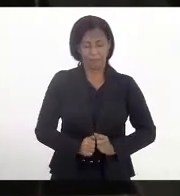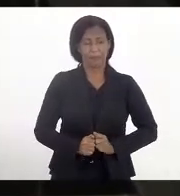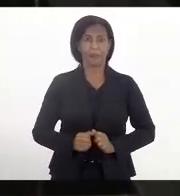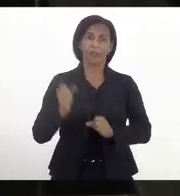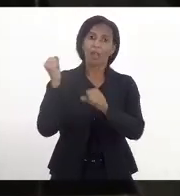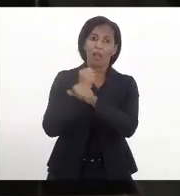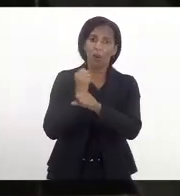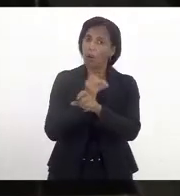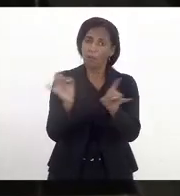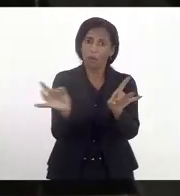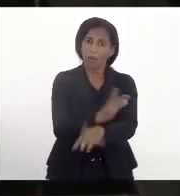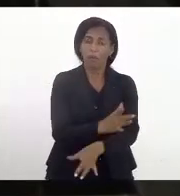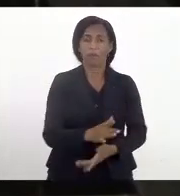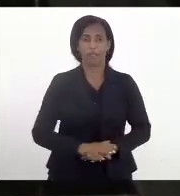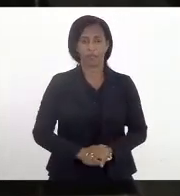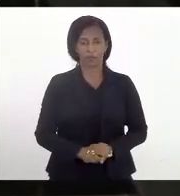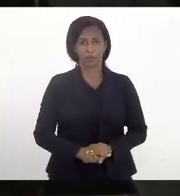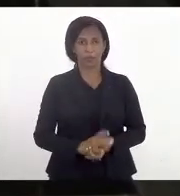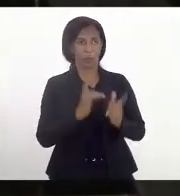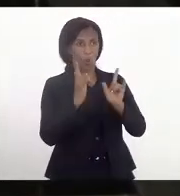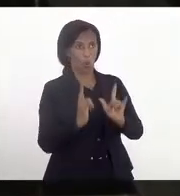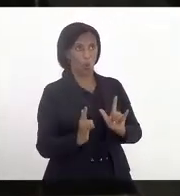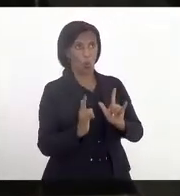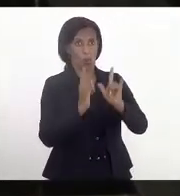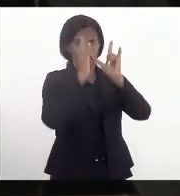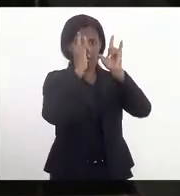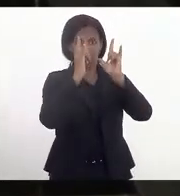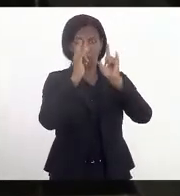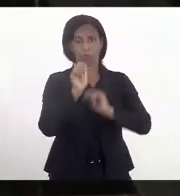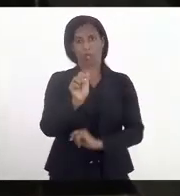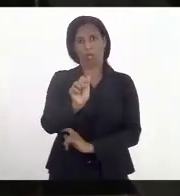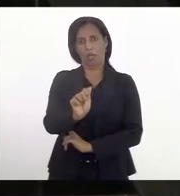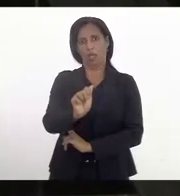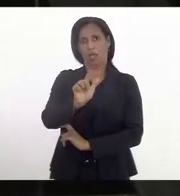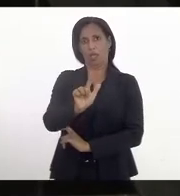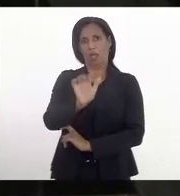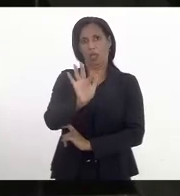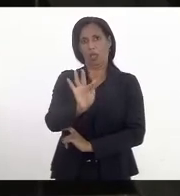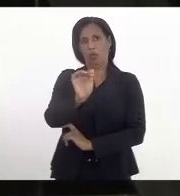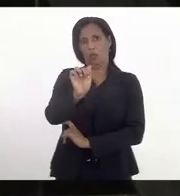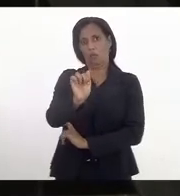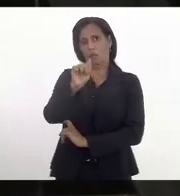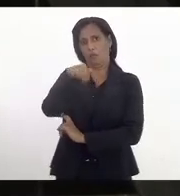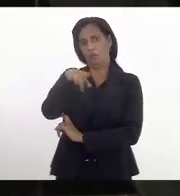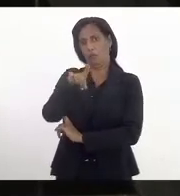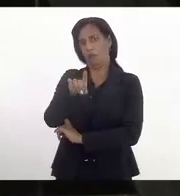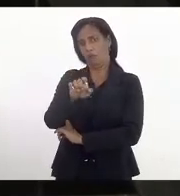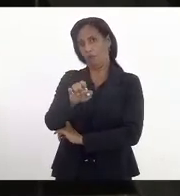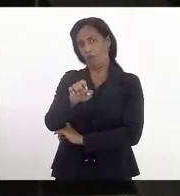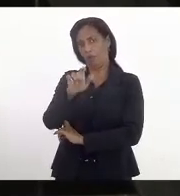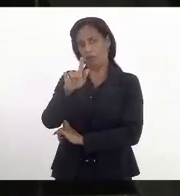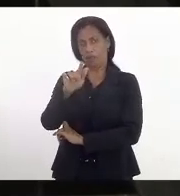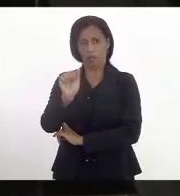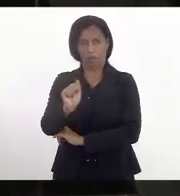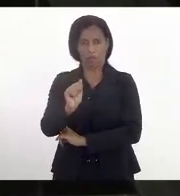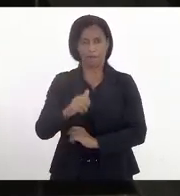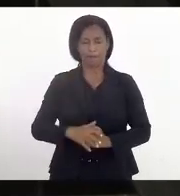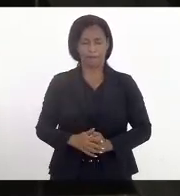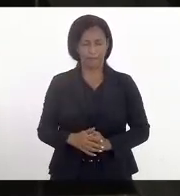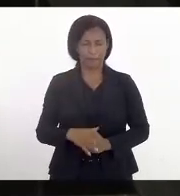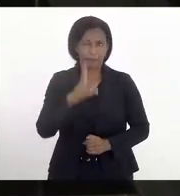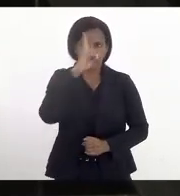obra se concluiu o prédio da Alfândega a salvo erro de